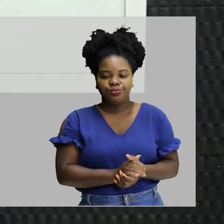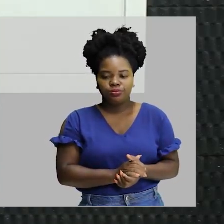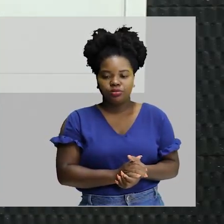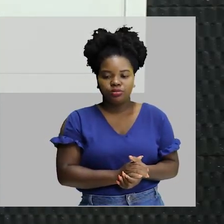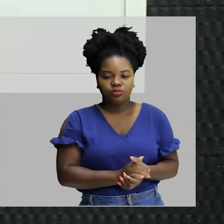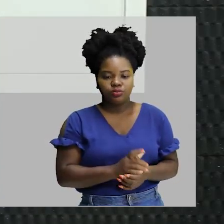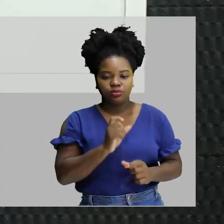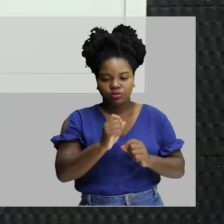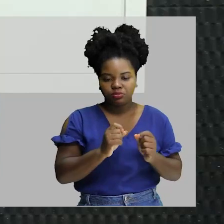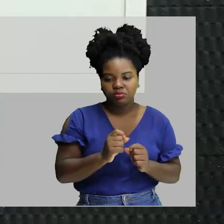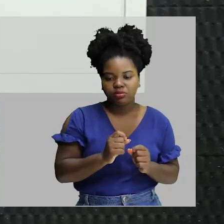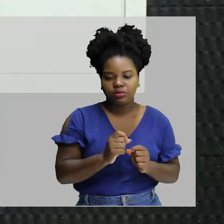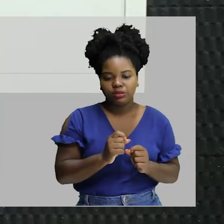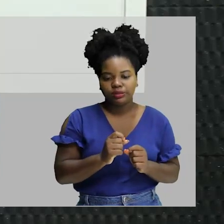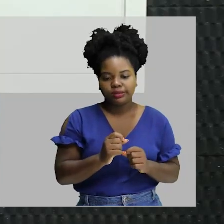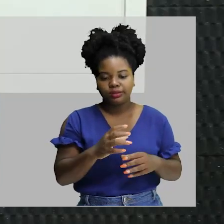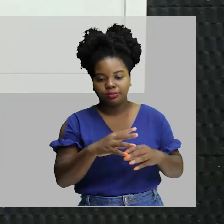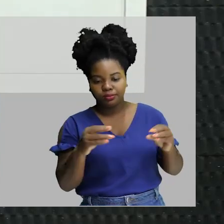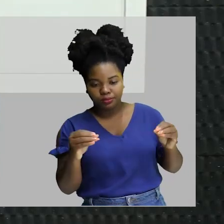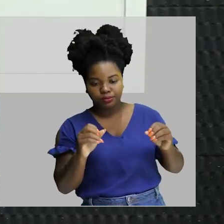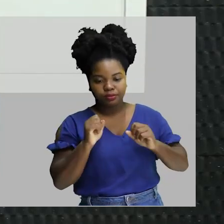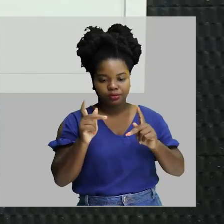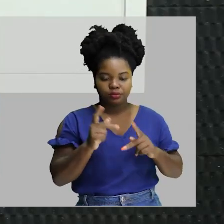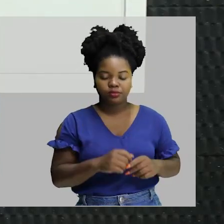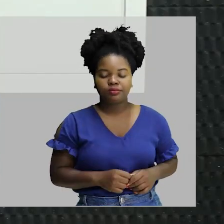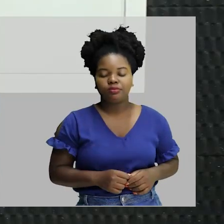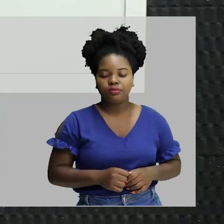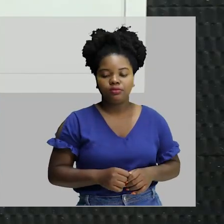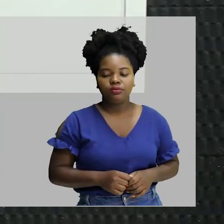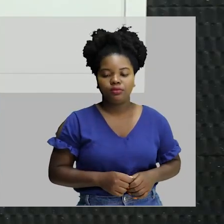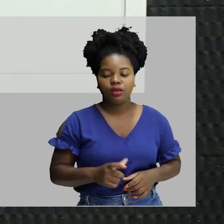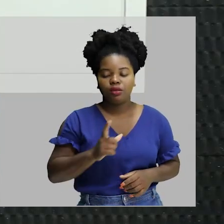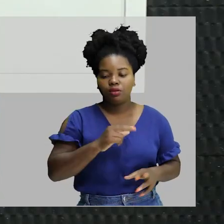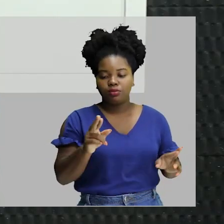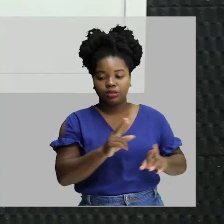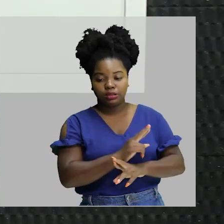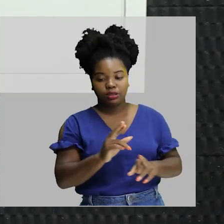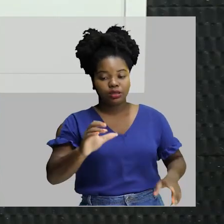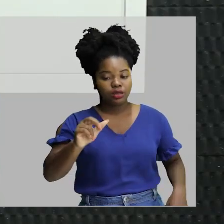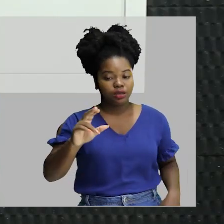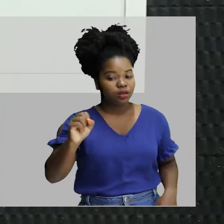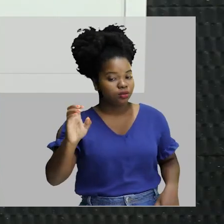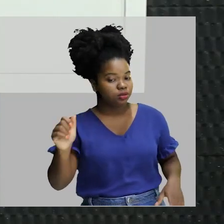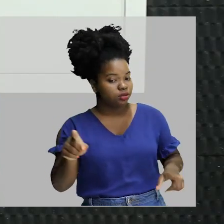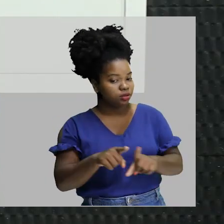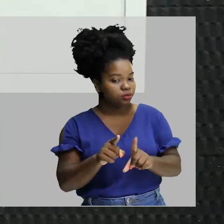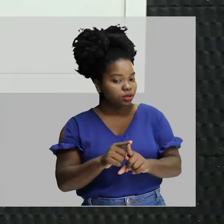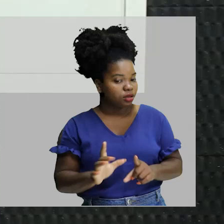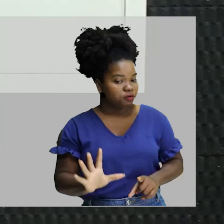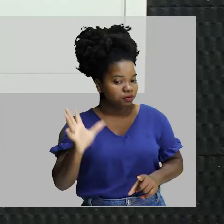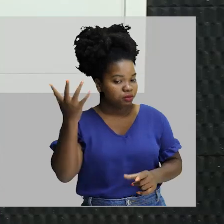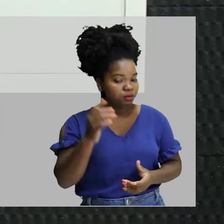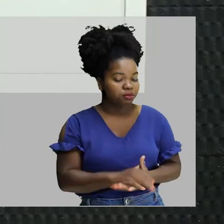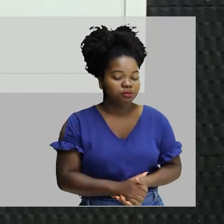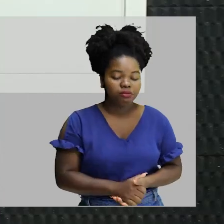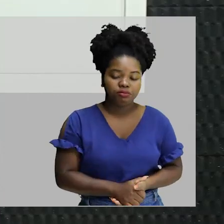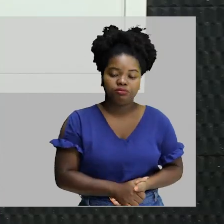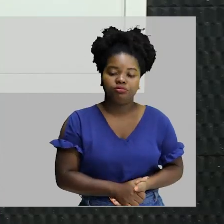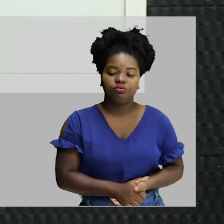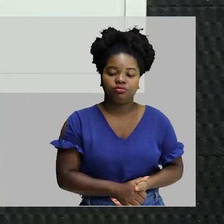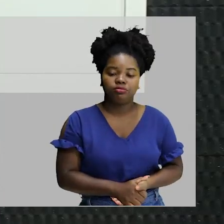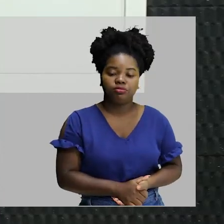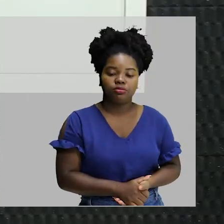relação. Então aqui nós temos esta relação de causa e efeito estabelecida a partir dos critérios dos